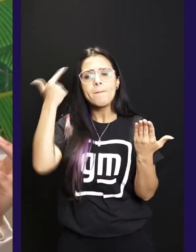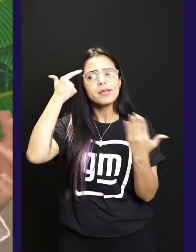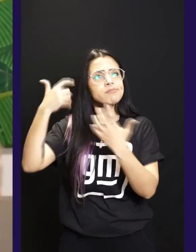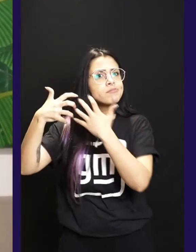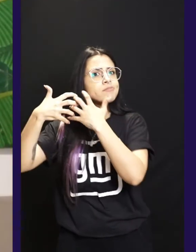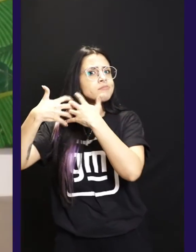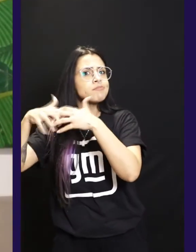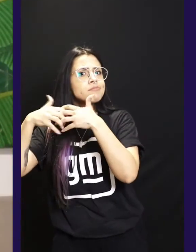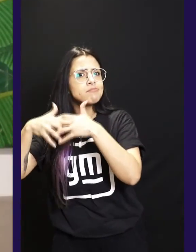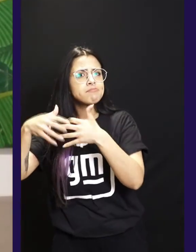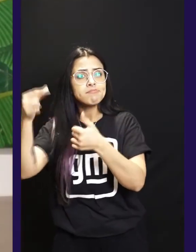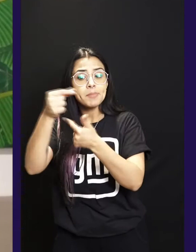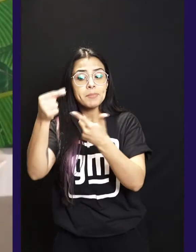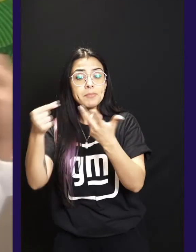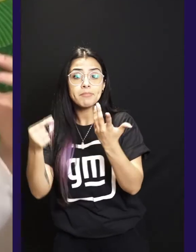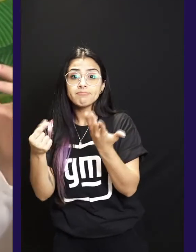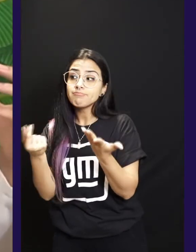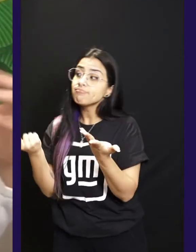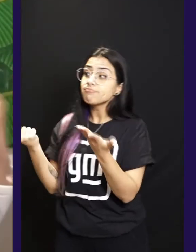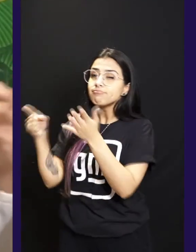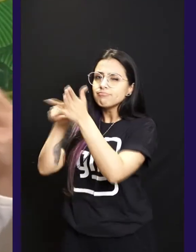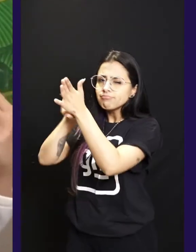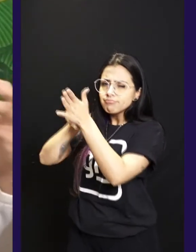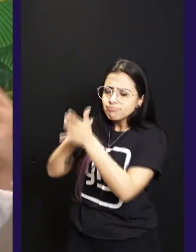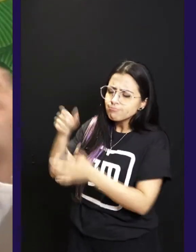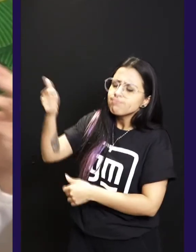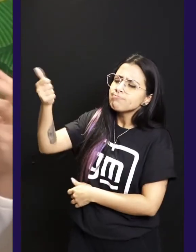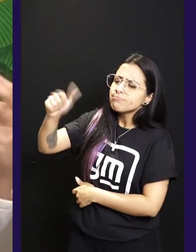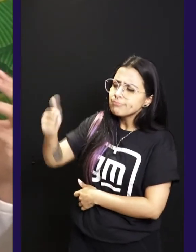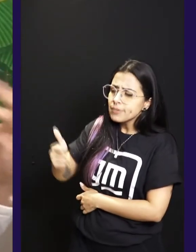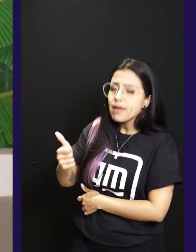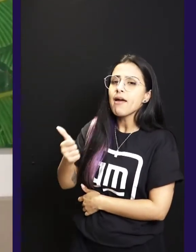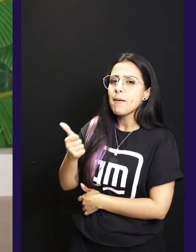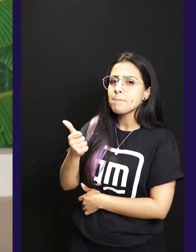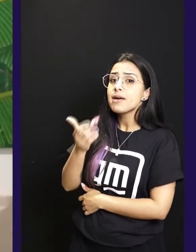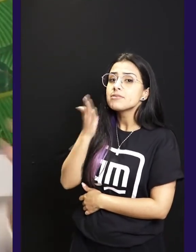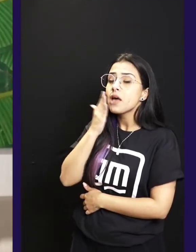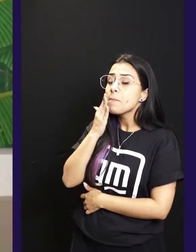diversidade. Então, sabendo onde estamos, entendendo onde queremos